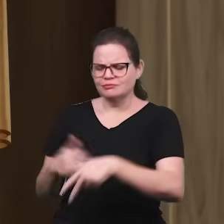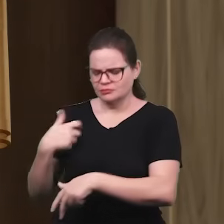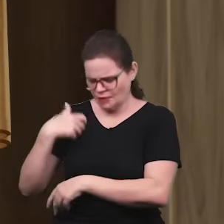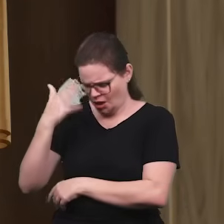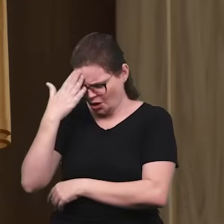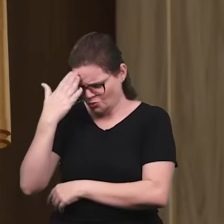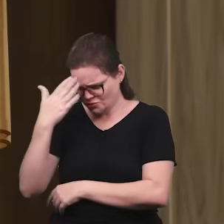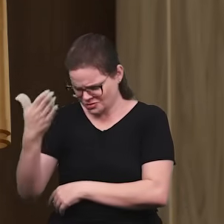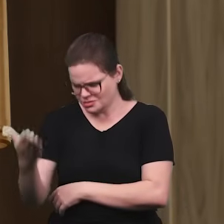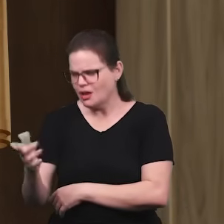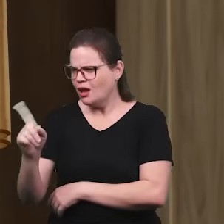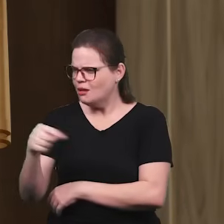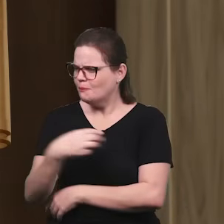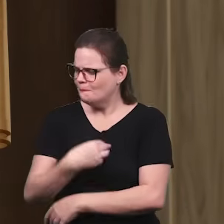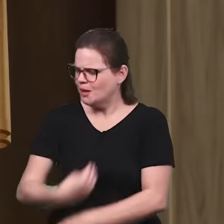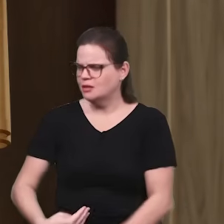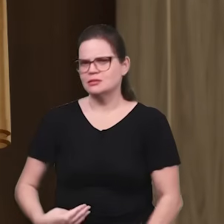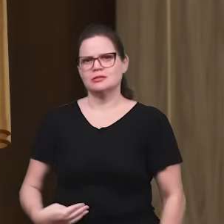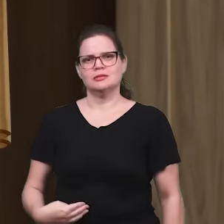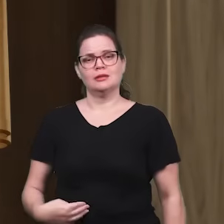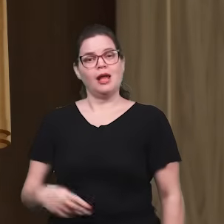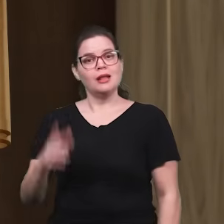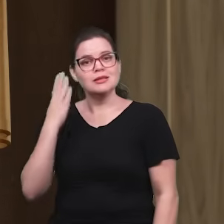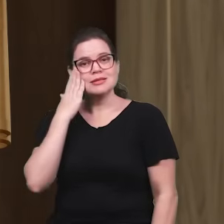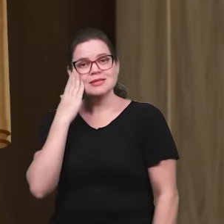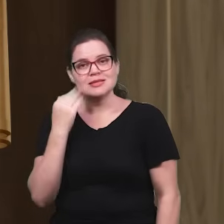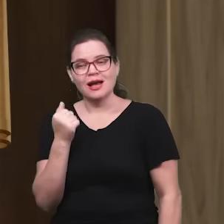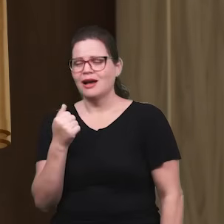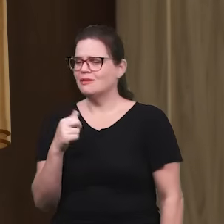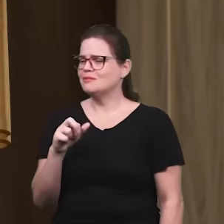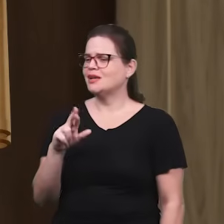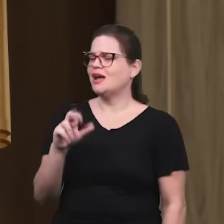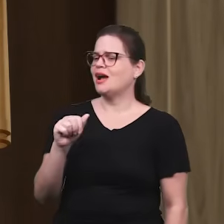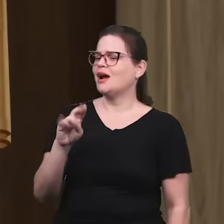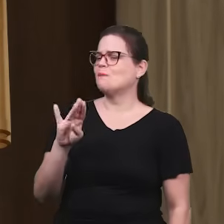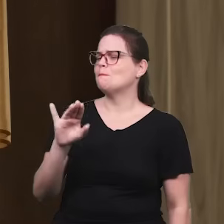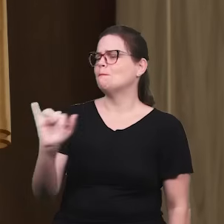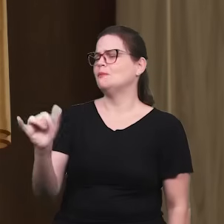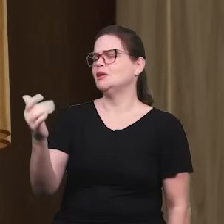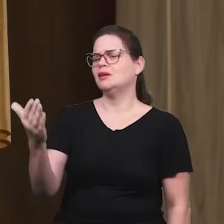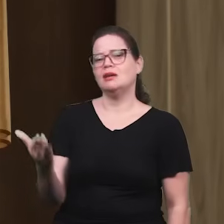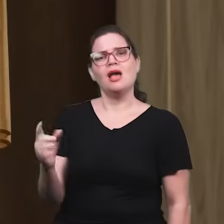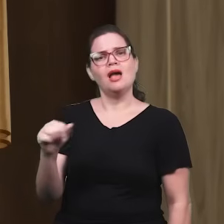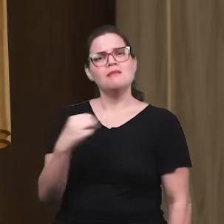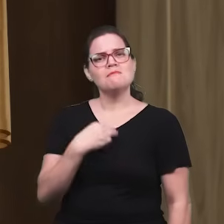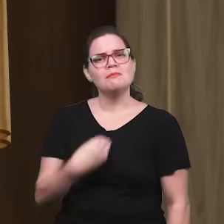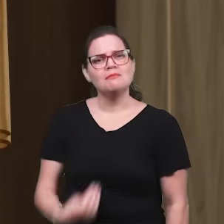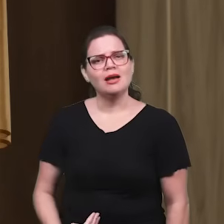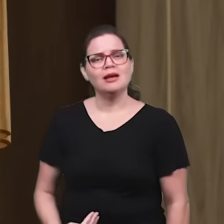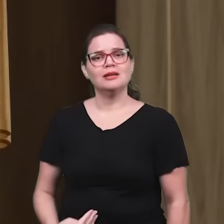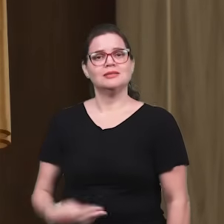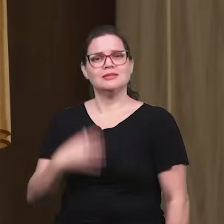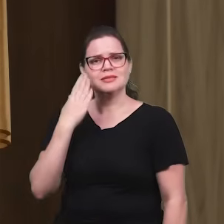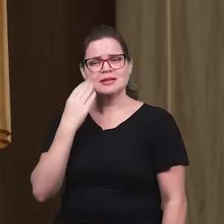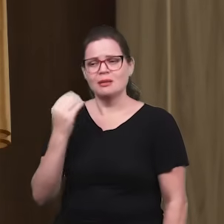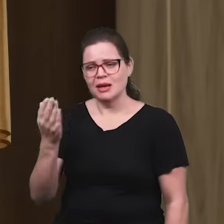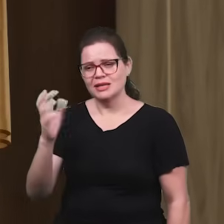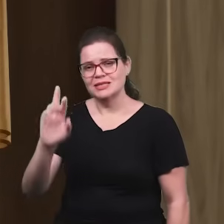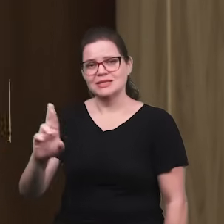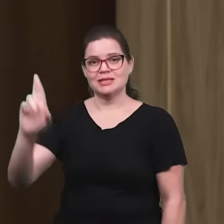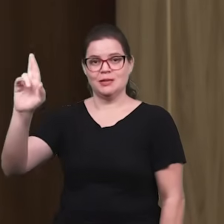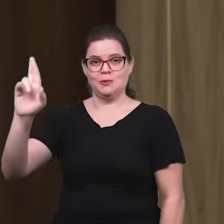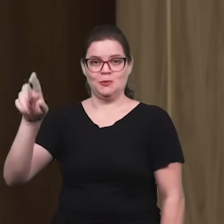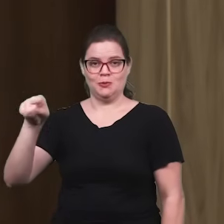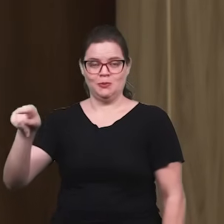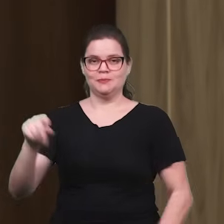que tu és mestre, né? Ele já reconhece o Senhor como Senhor, então ele se coloca de uma